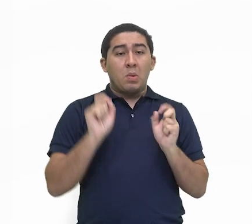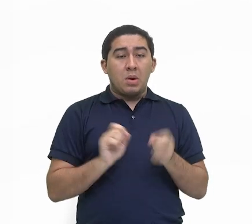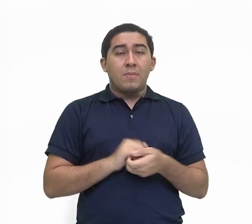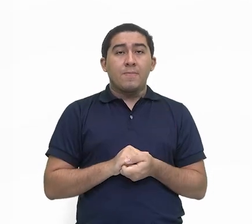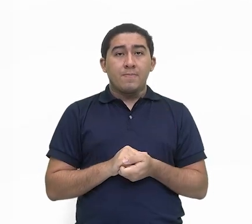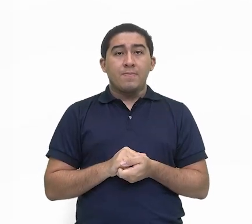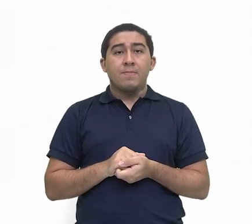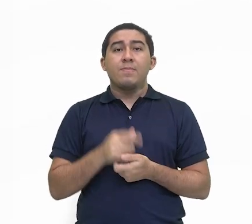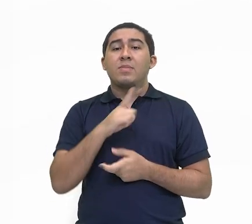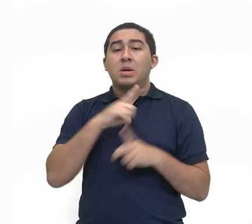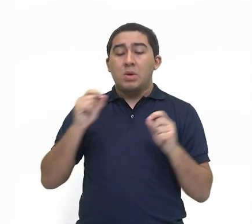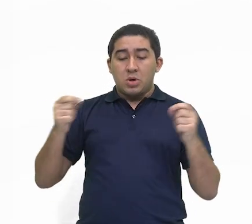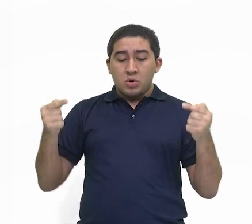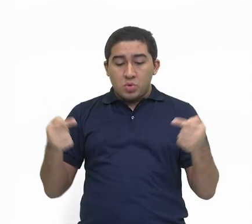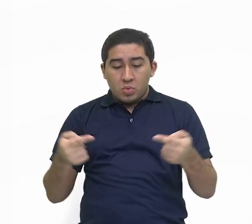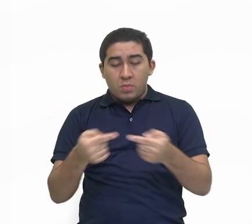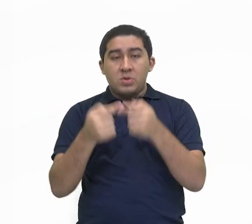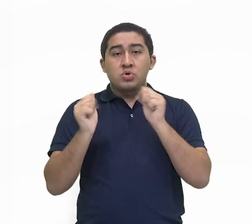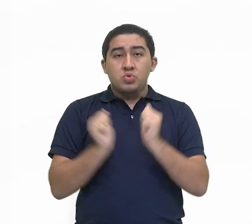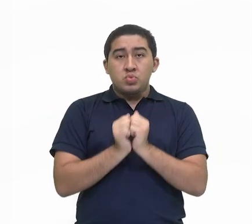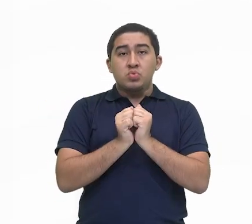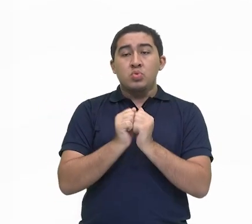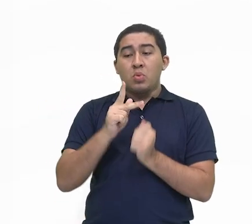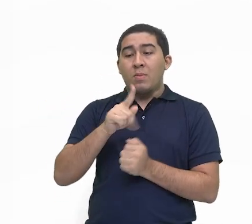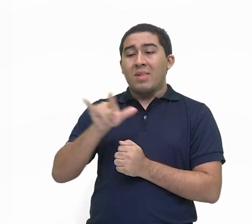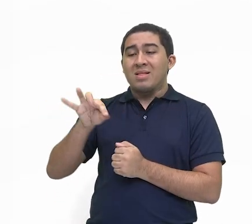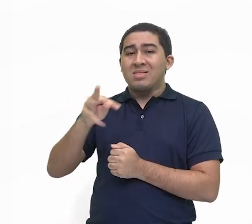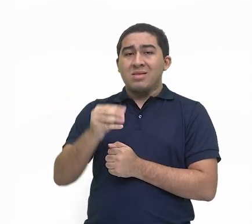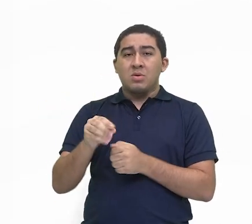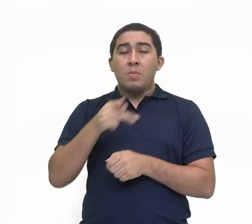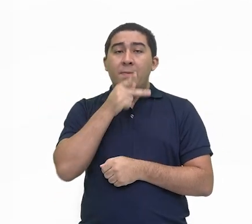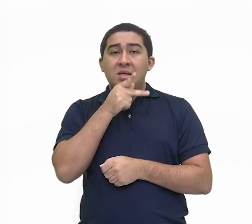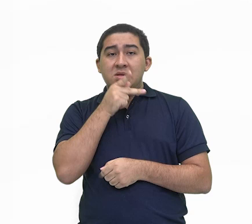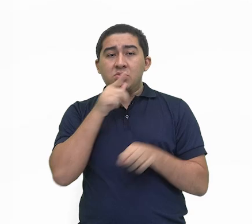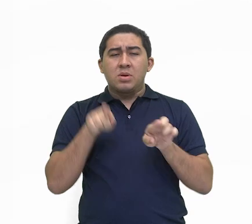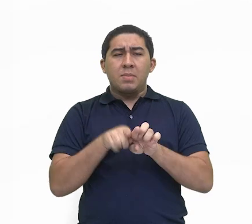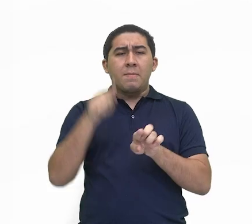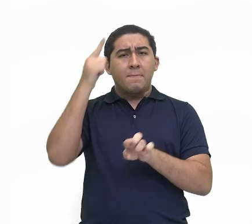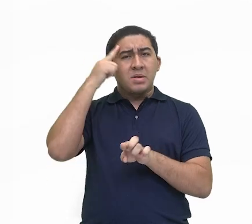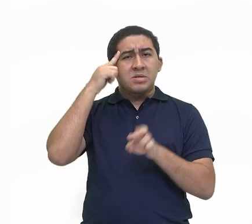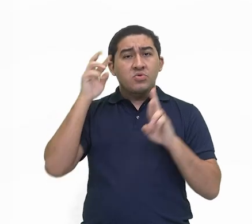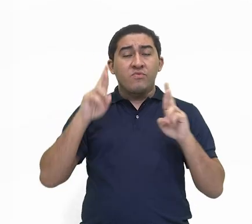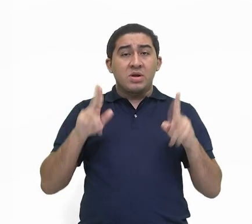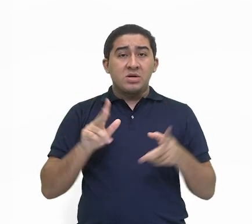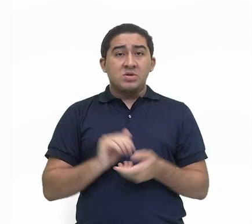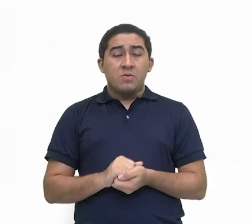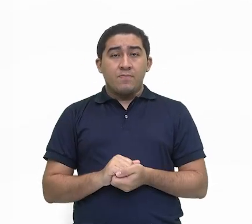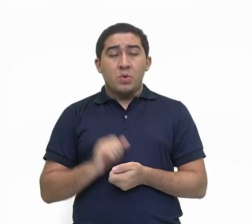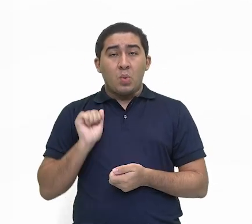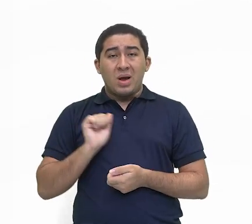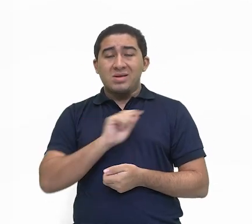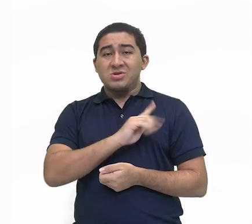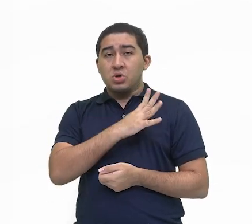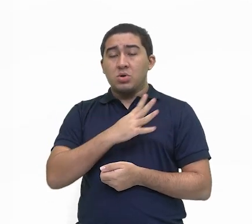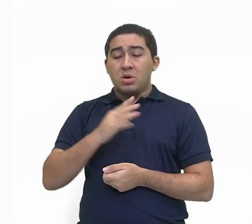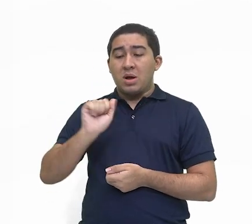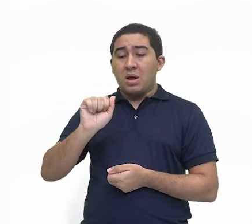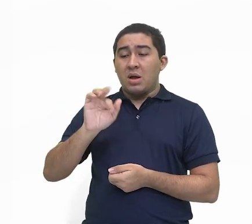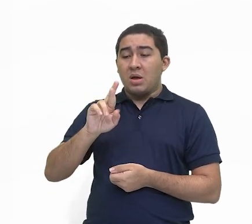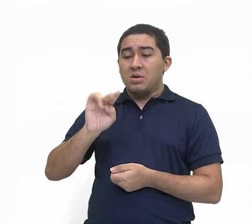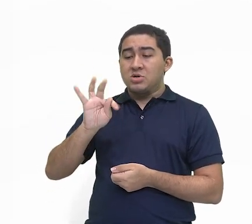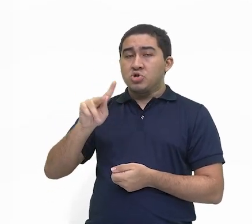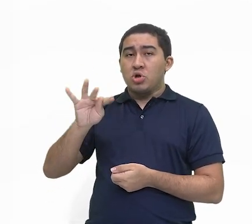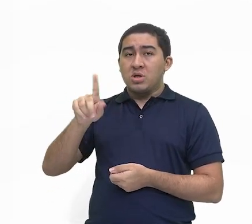de Platão, né? E ele vai pensar um pouco diferente dele, né? Ele vai focar a realidade mais